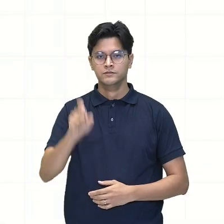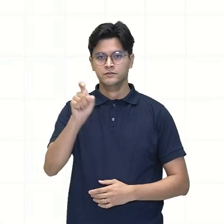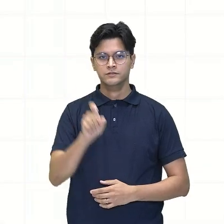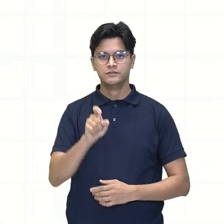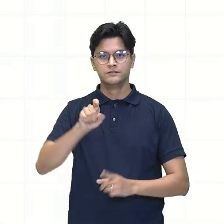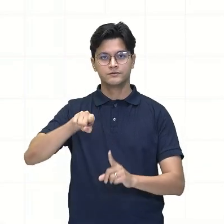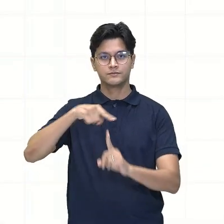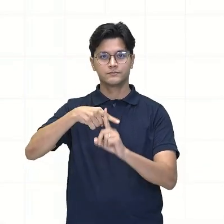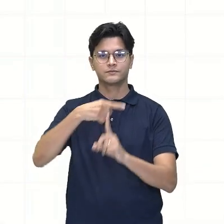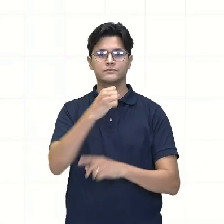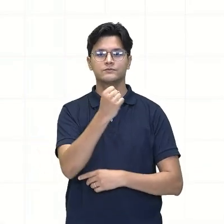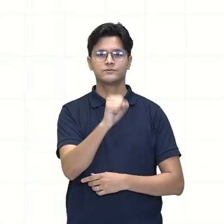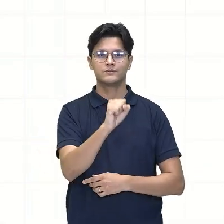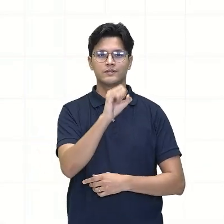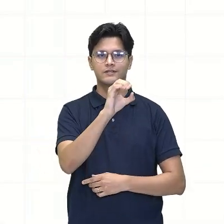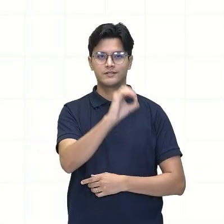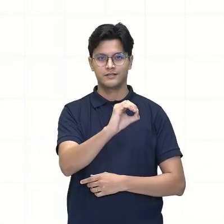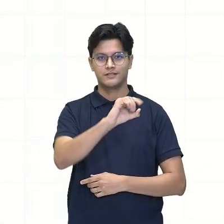mais